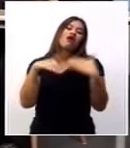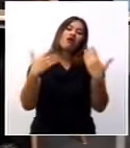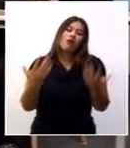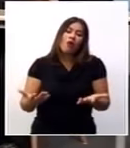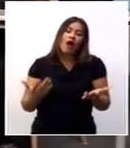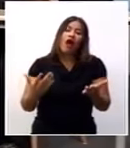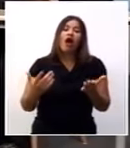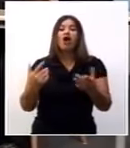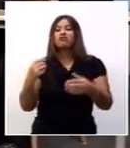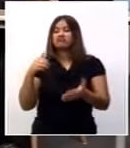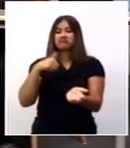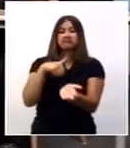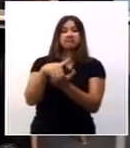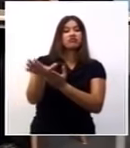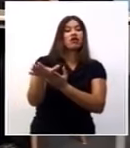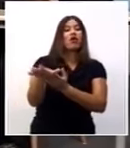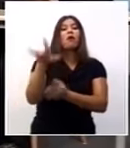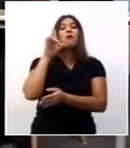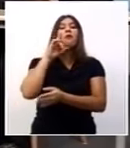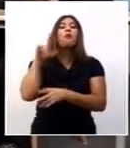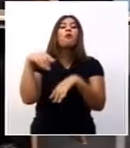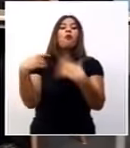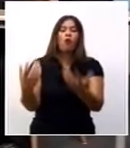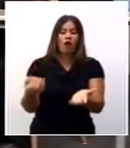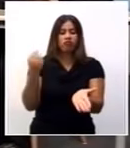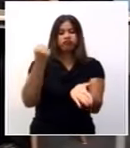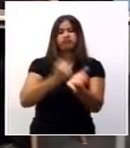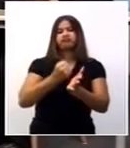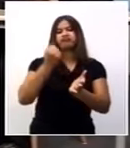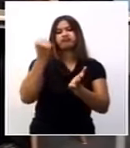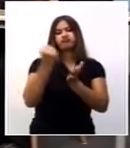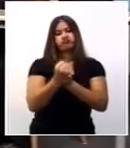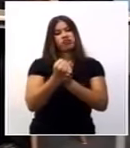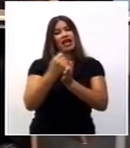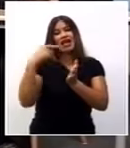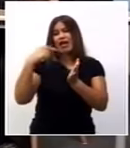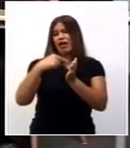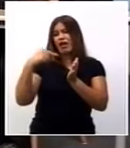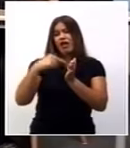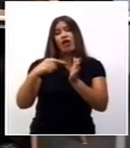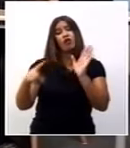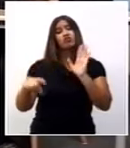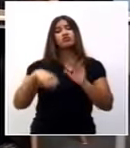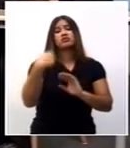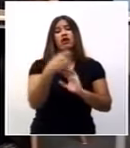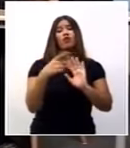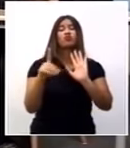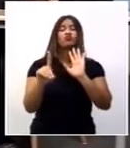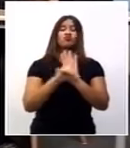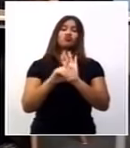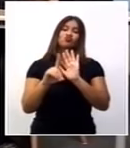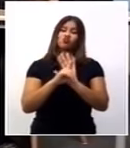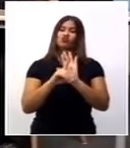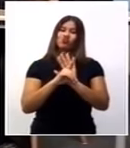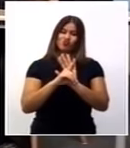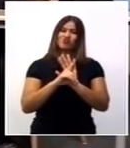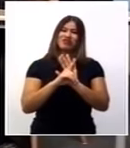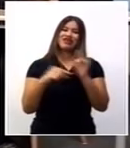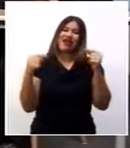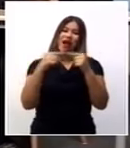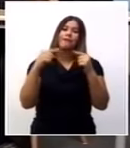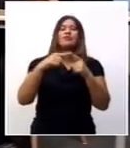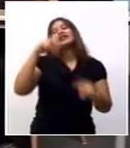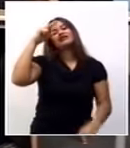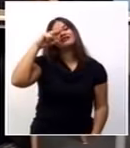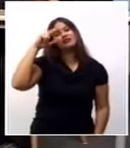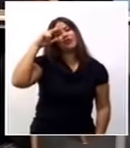escrito tudo isso aqui nessa carteira de trabalho. Isso é um documento histórico, isso é um documento oficial. Isso é um documento oficial, isso é um registro oficial de história.